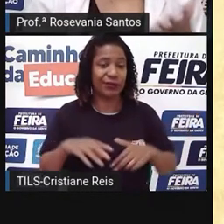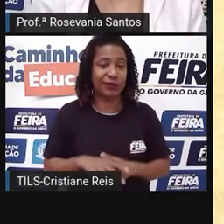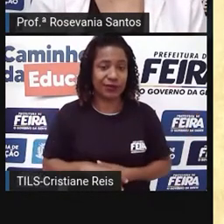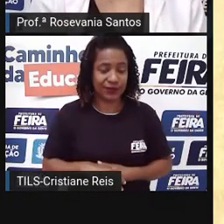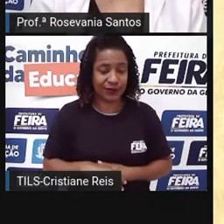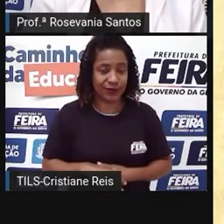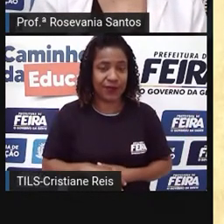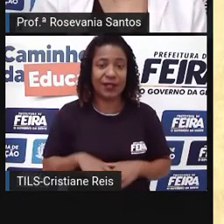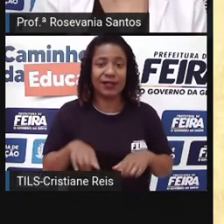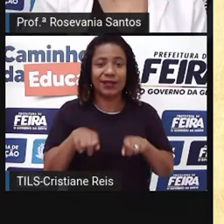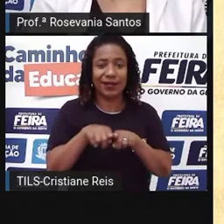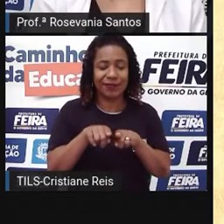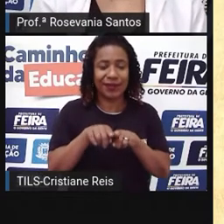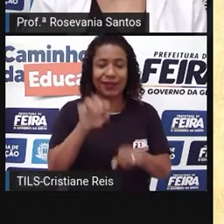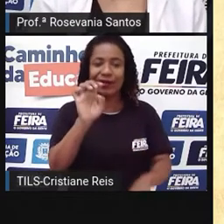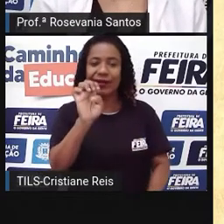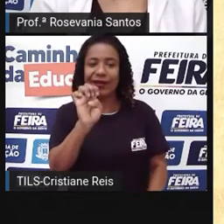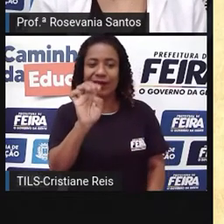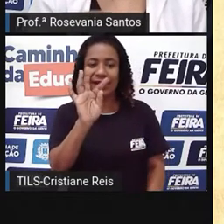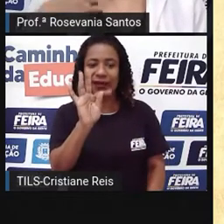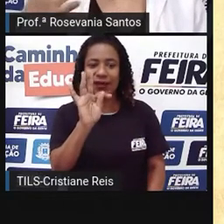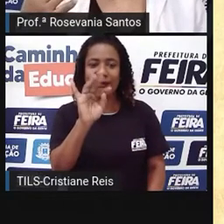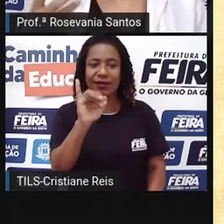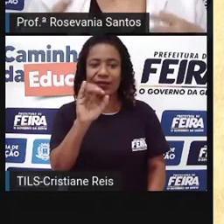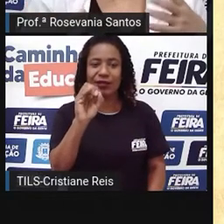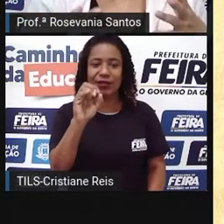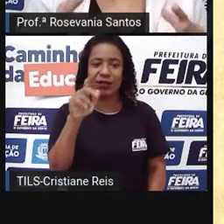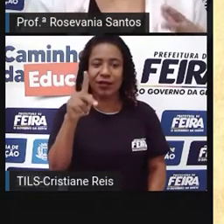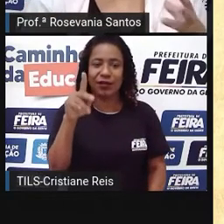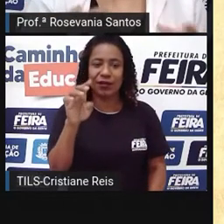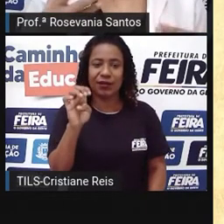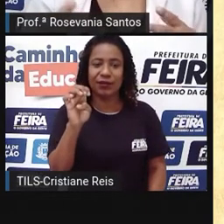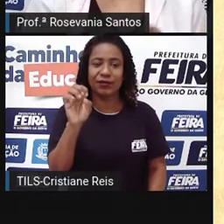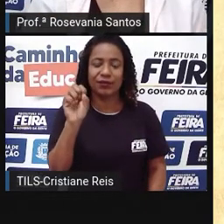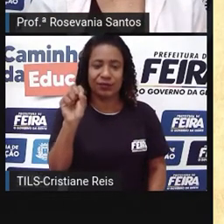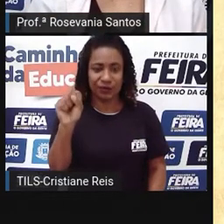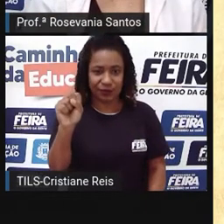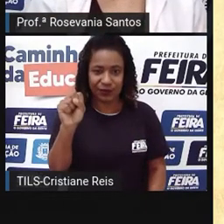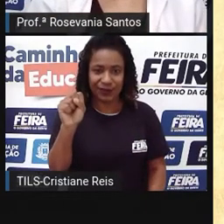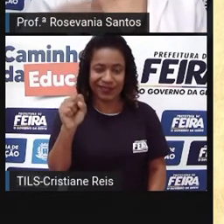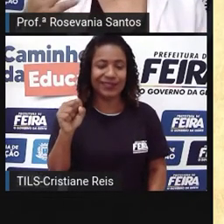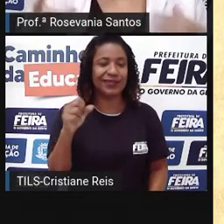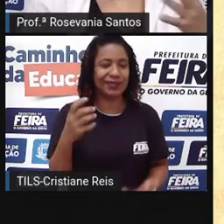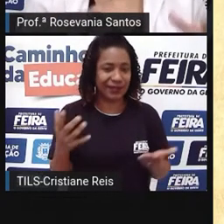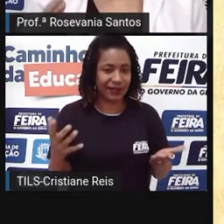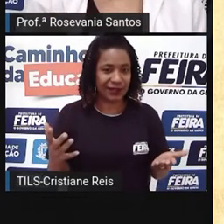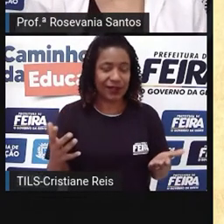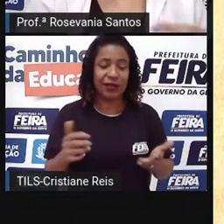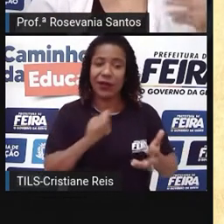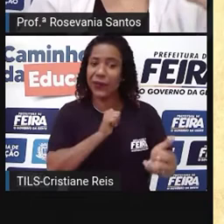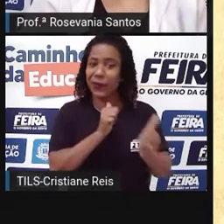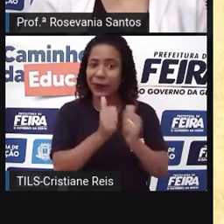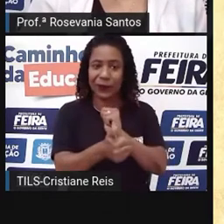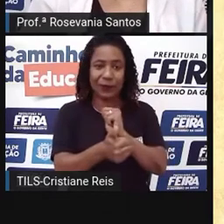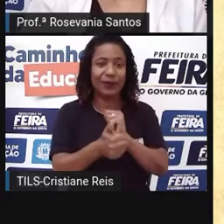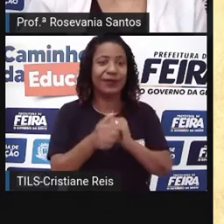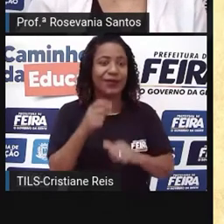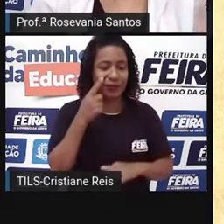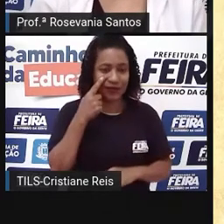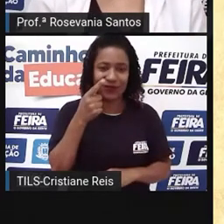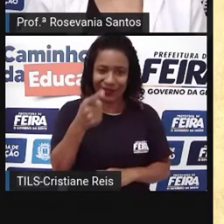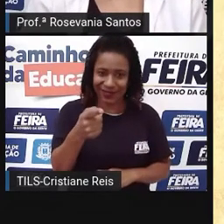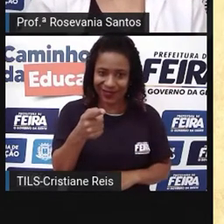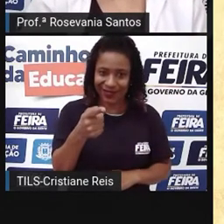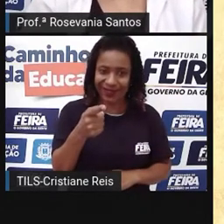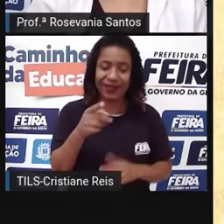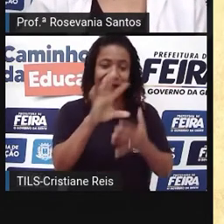muito acostumado a ouvir falar sobre eles, principalmente, né, pela questão dos esportes. Virou, mexeu, eles estão ganhando,